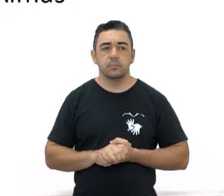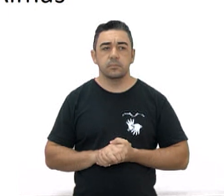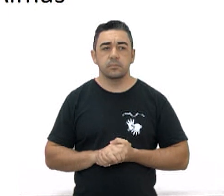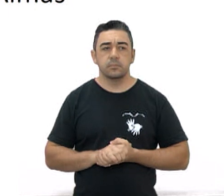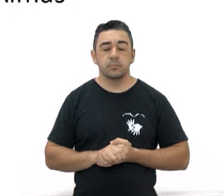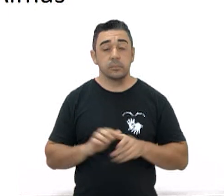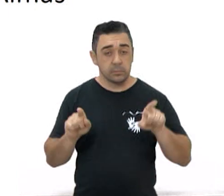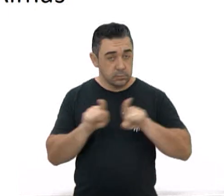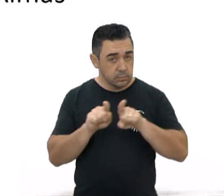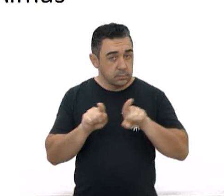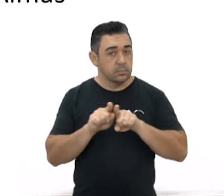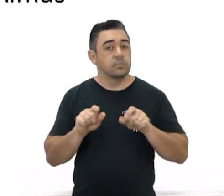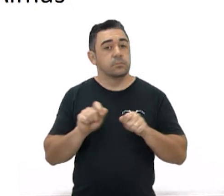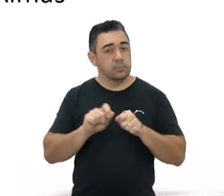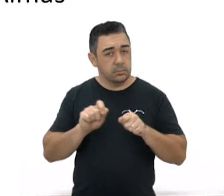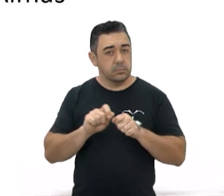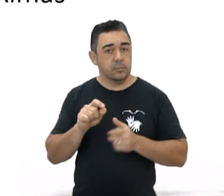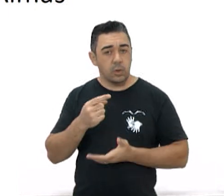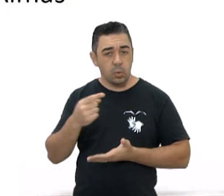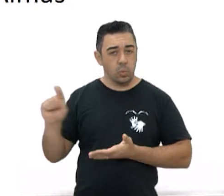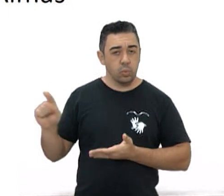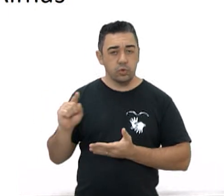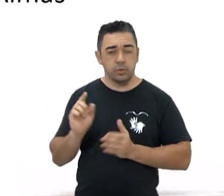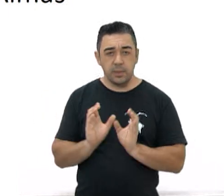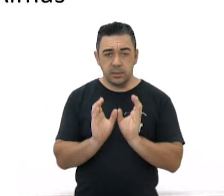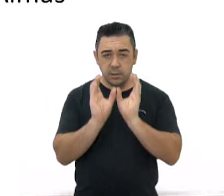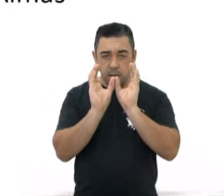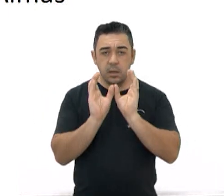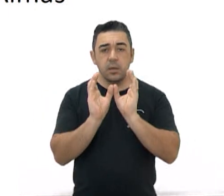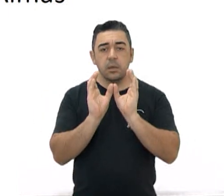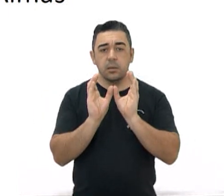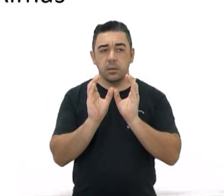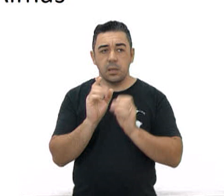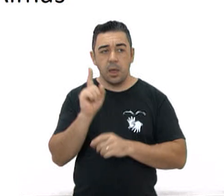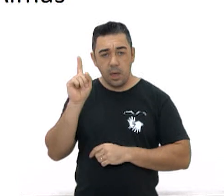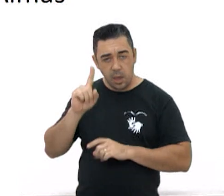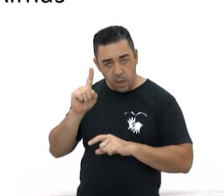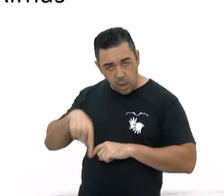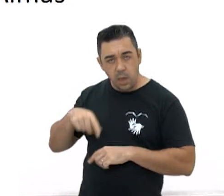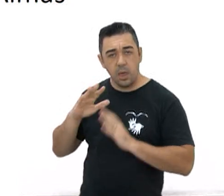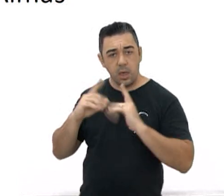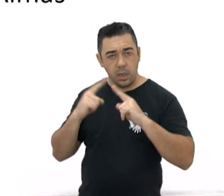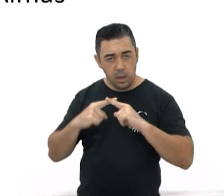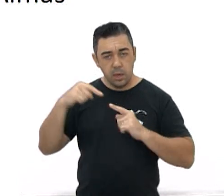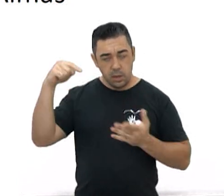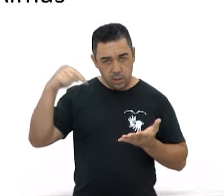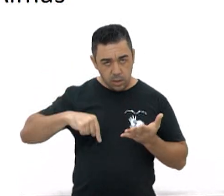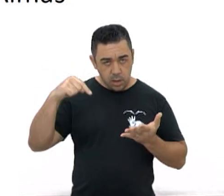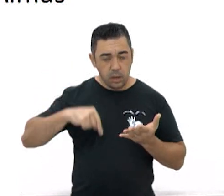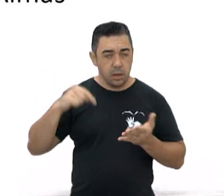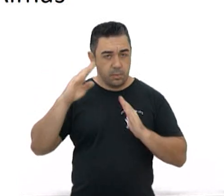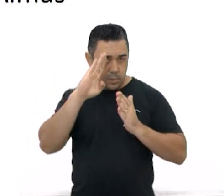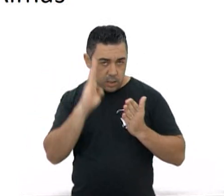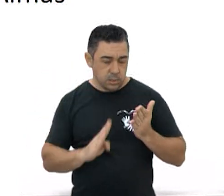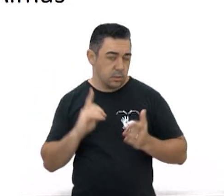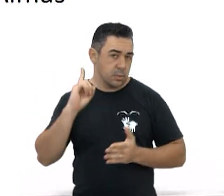E ele também fez o trabalho da Última Ceia. Todas essas imagens são de igrejas de Minas